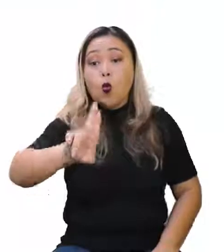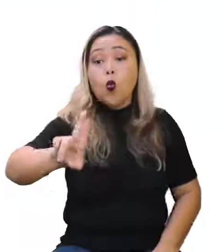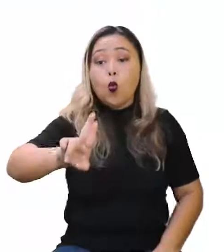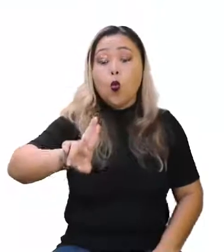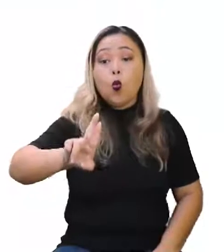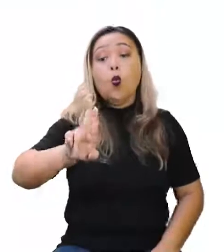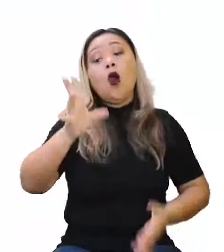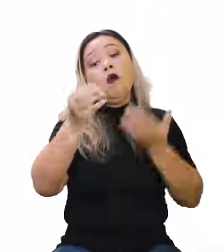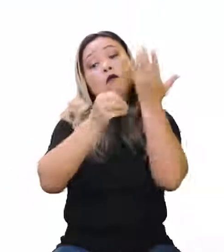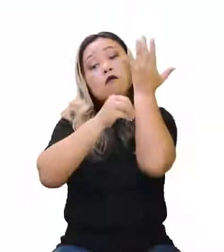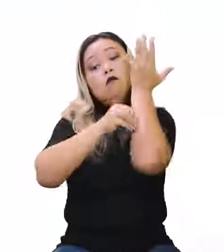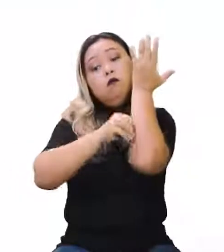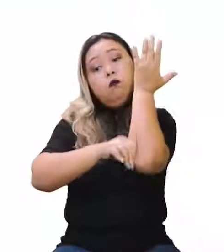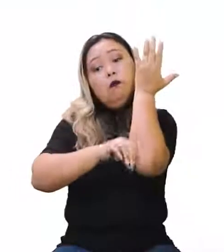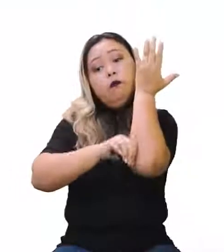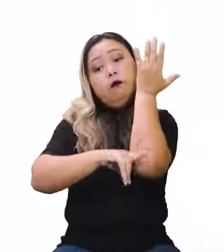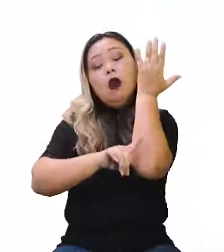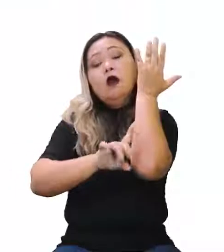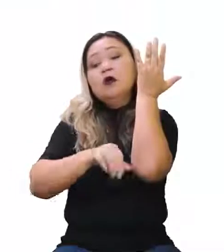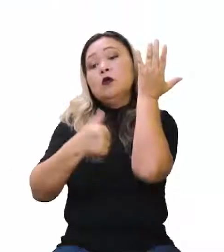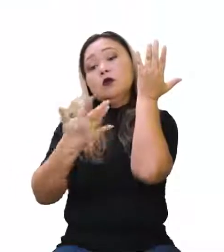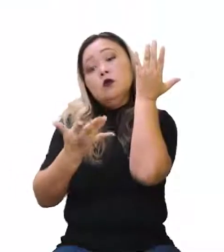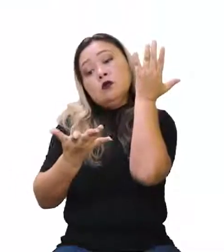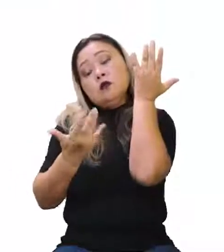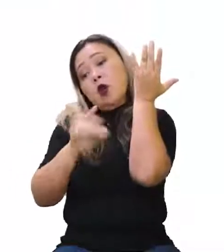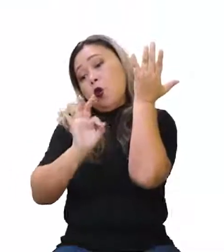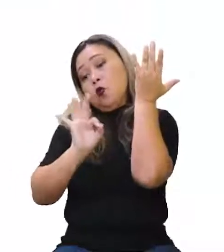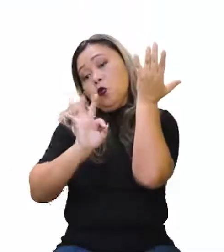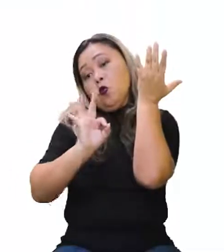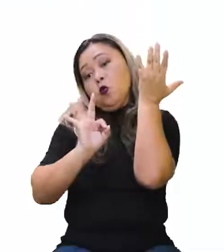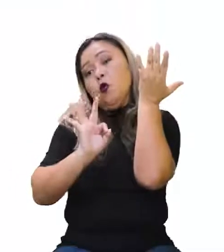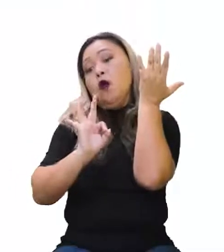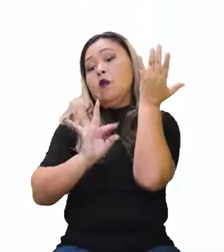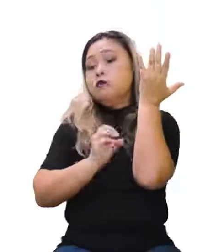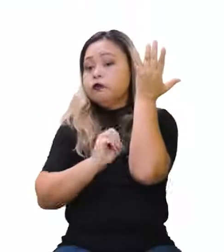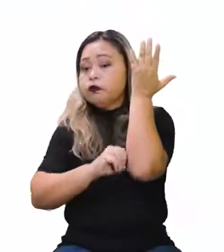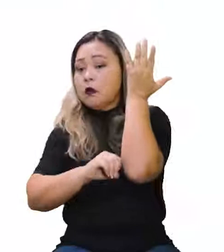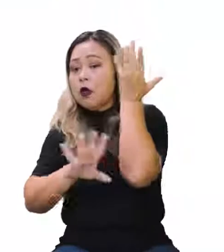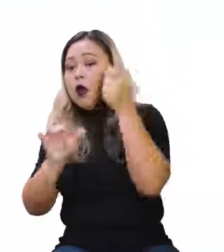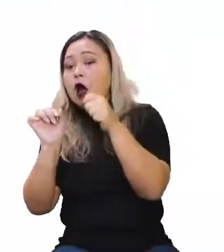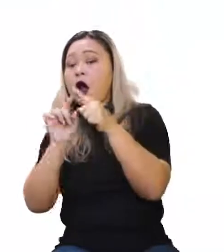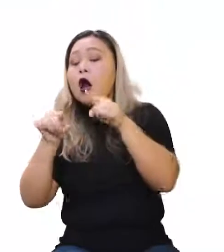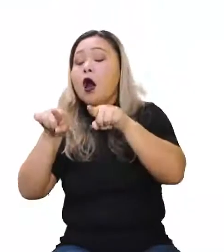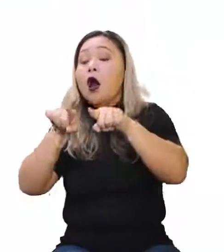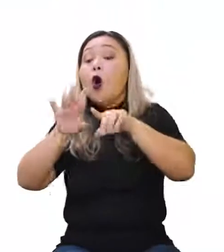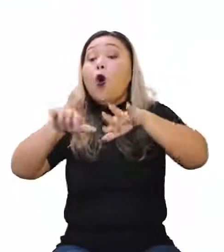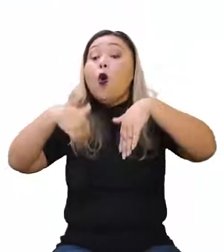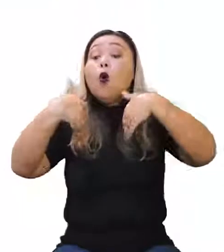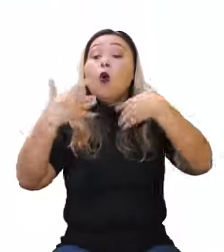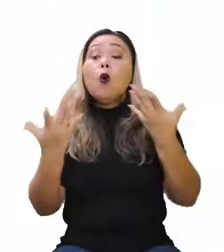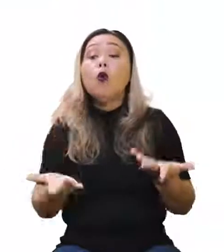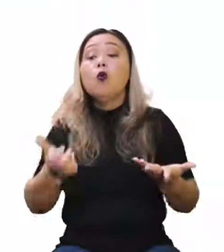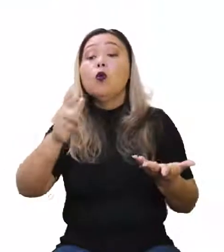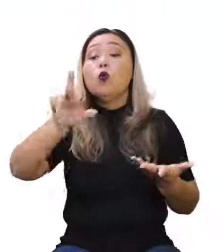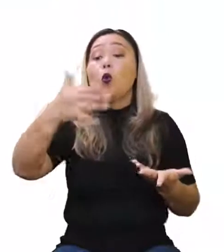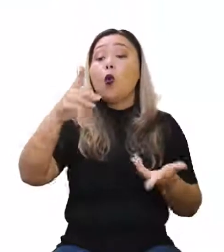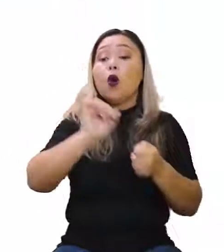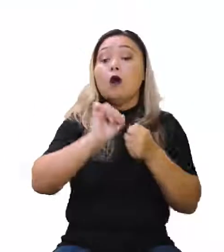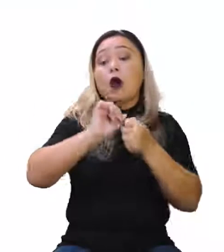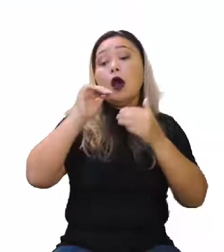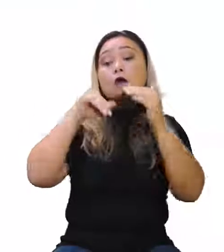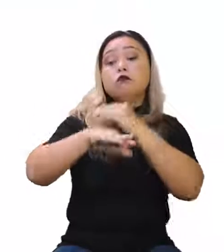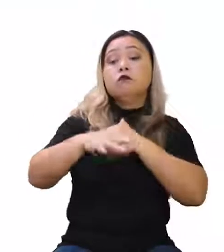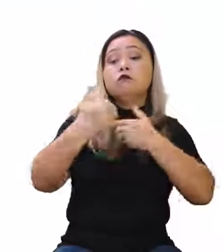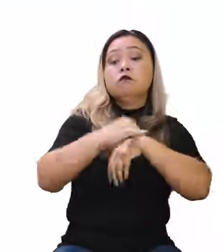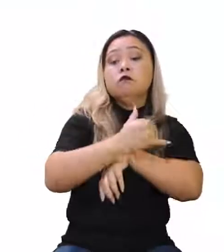para ovoposição, se você não for fazer ovos galados, ou se é uma ração para engorda ou uma